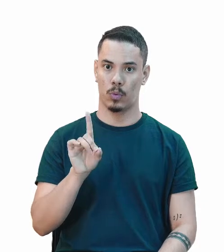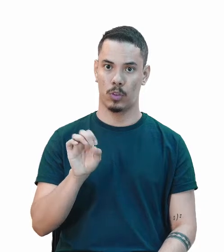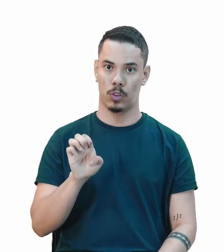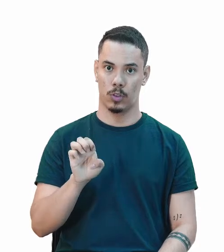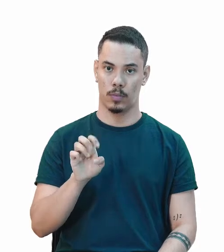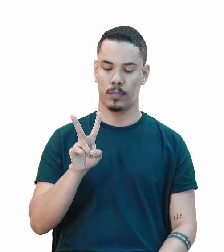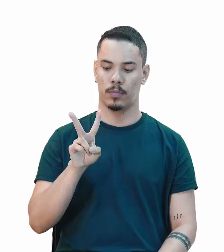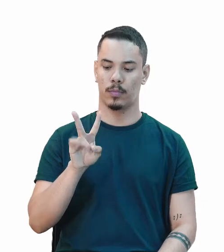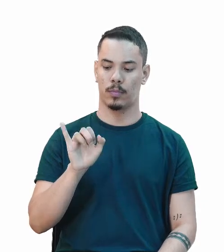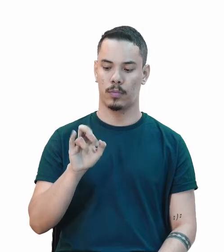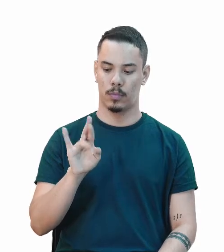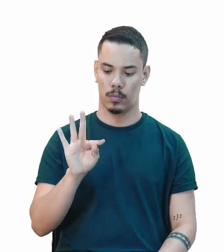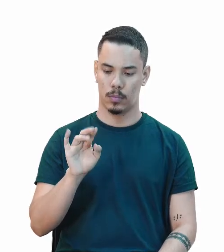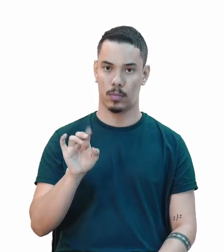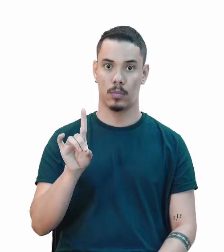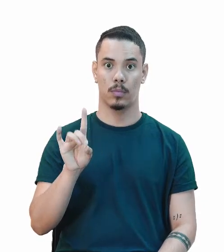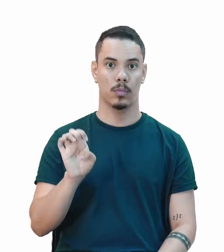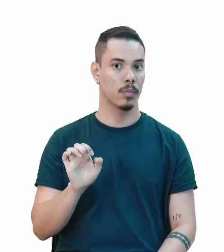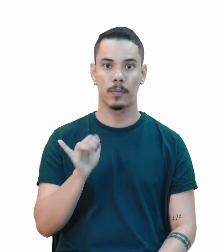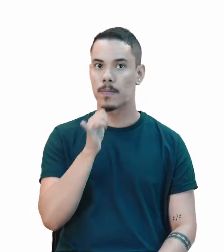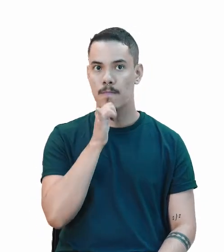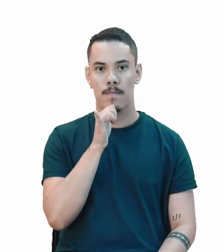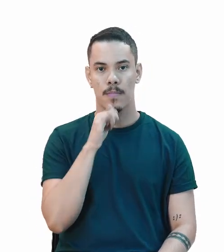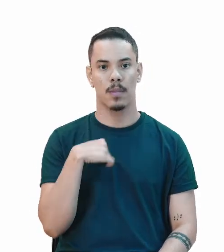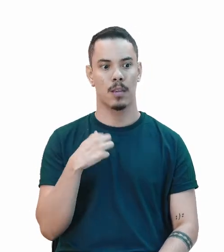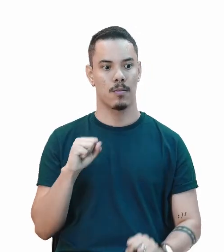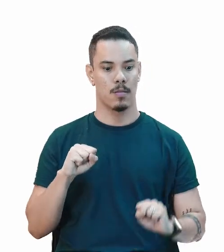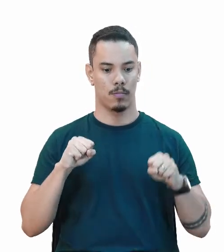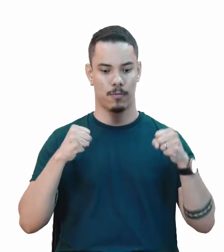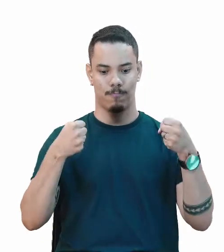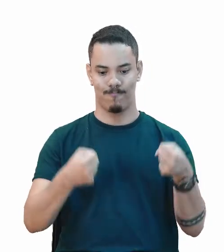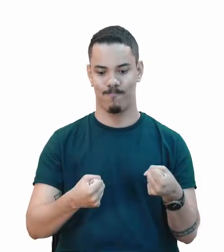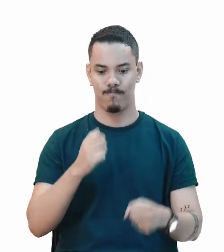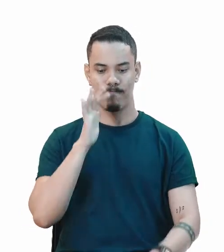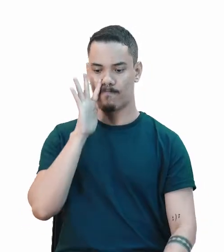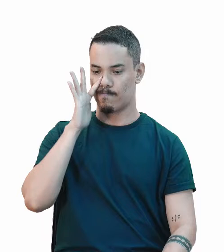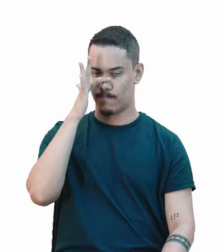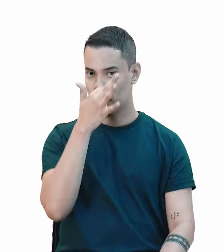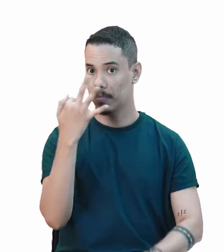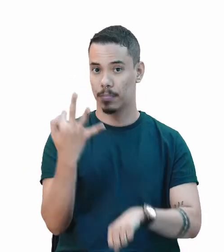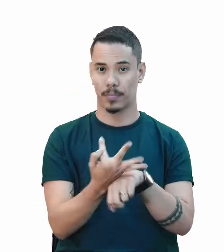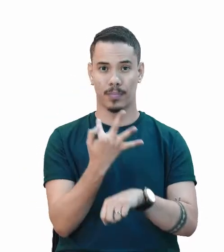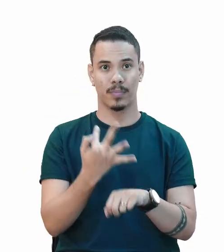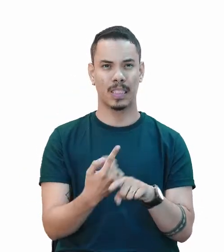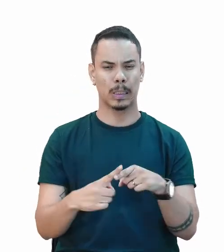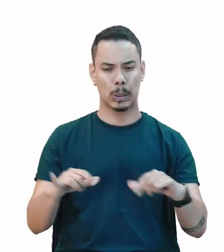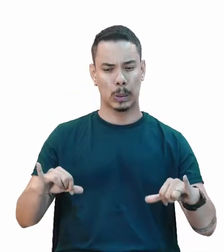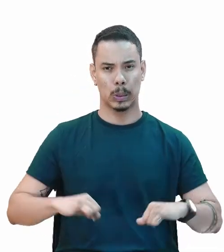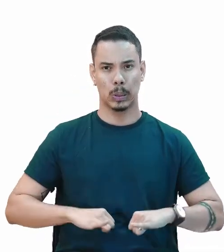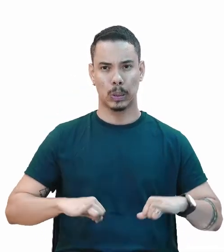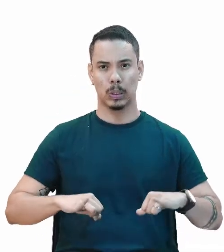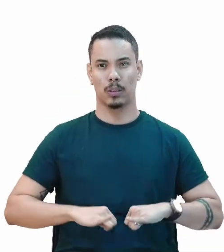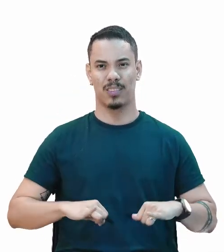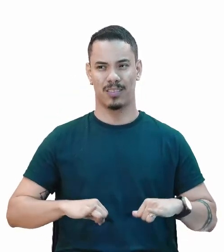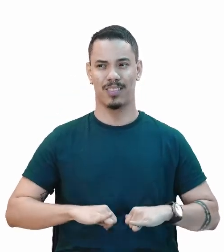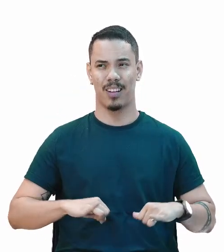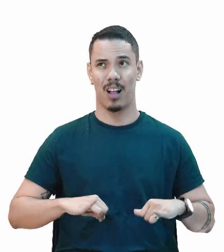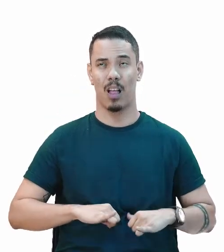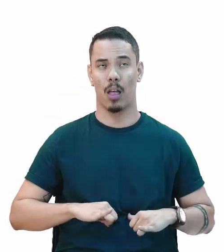baseada em virtude, como agir com resistência ante o sofrimento, não nos darmos por